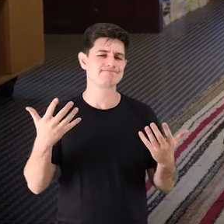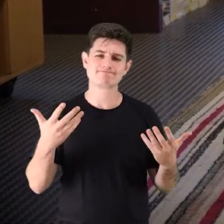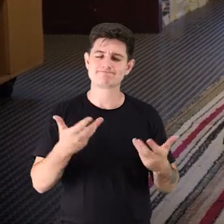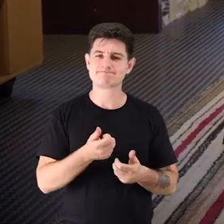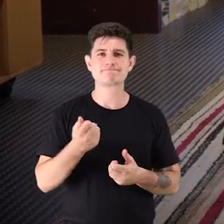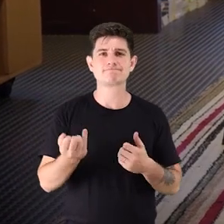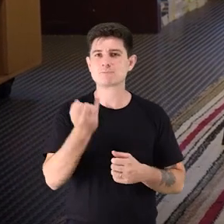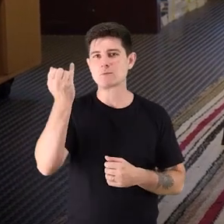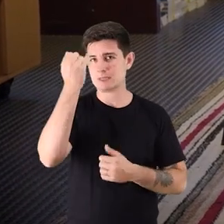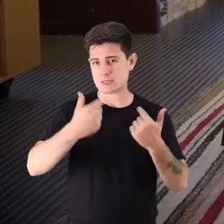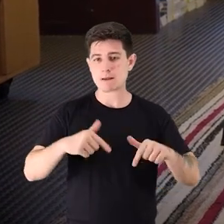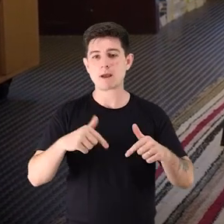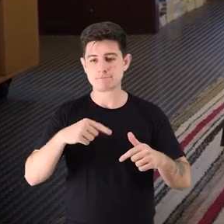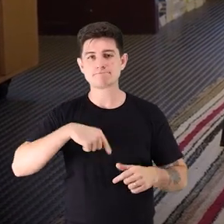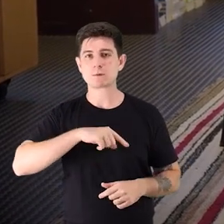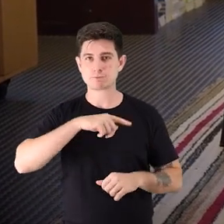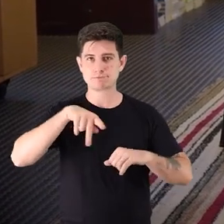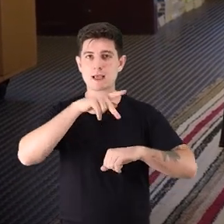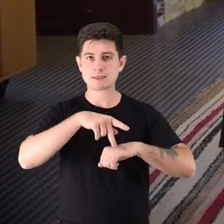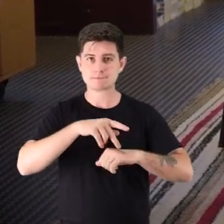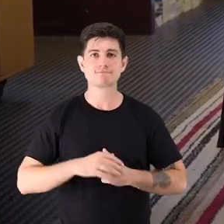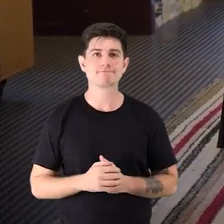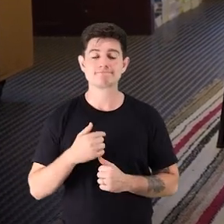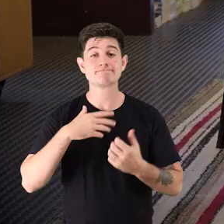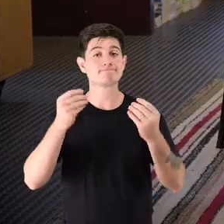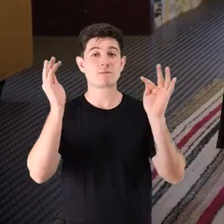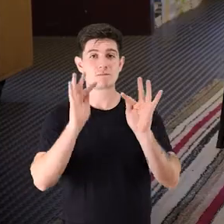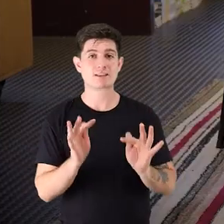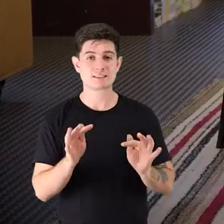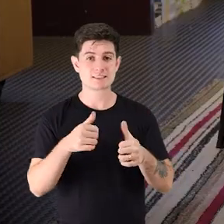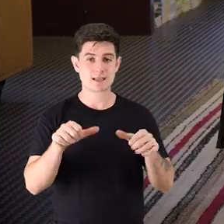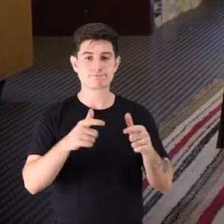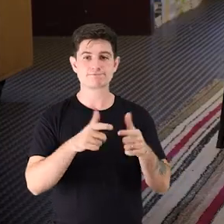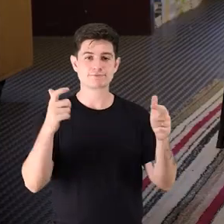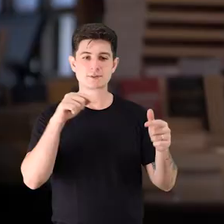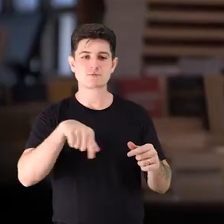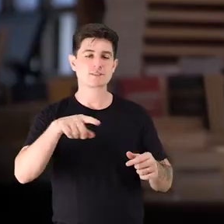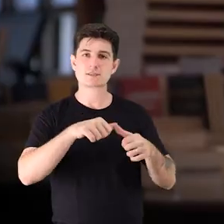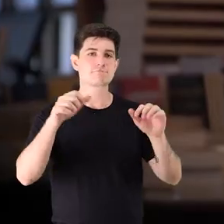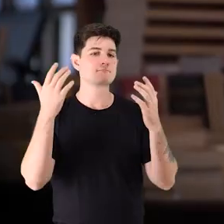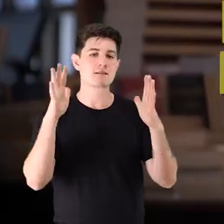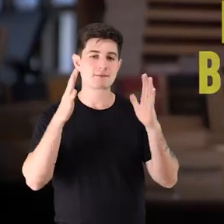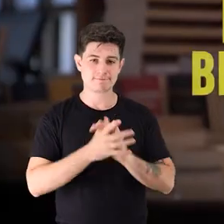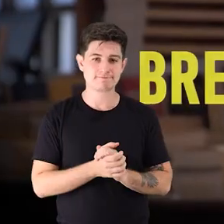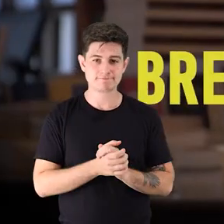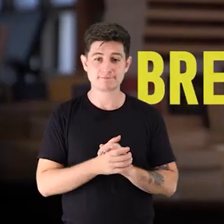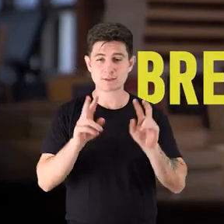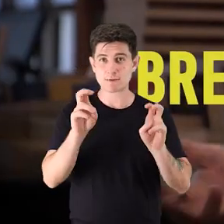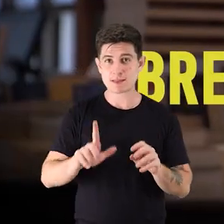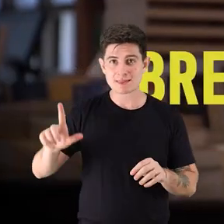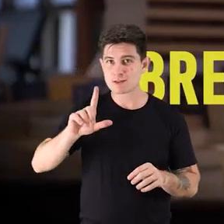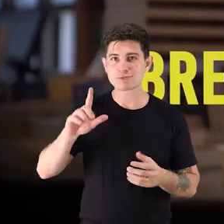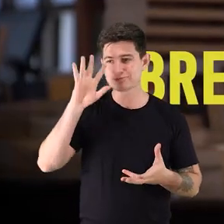Solidário é um trabalho importantíssimo, muito importante no nosso país e muito feliz que isso está se expandindo, né? Vocês estão de parabéns mesmo.